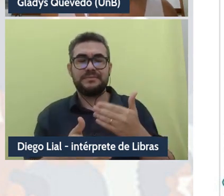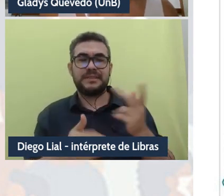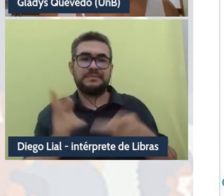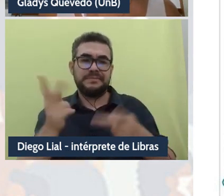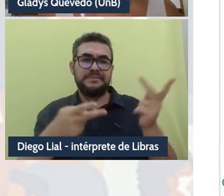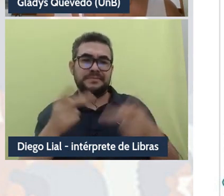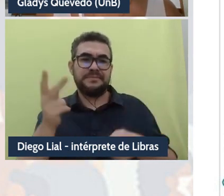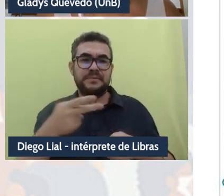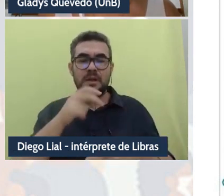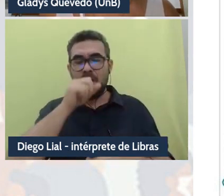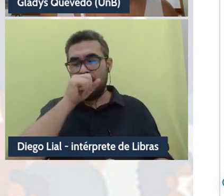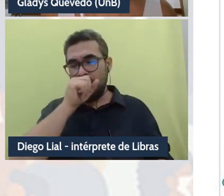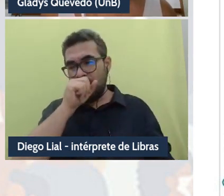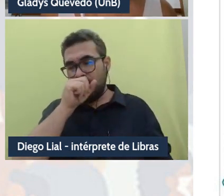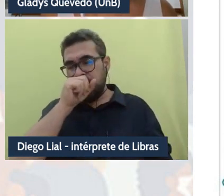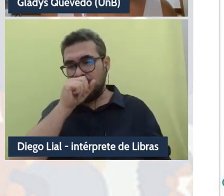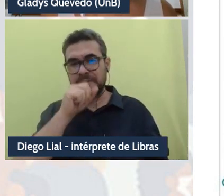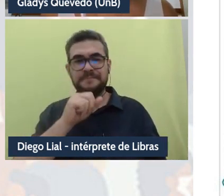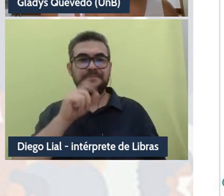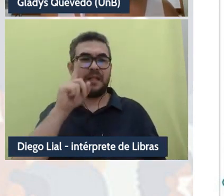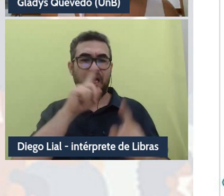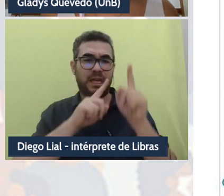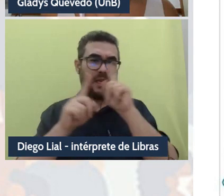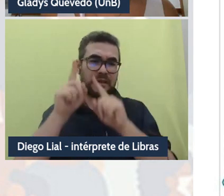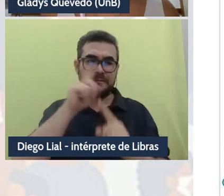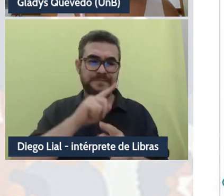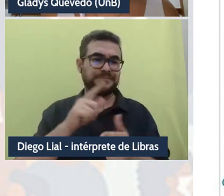sérias ingerências na elaboração do exame,